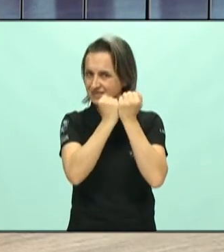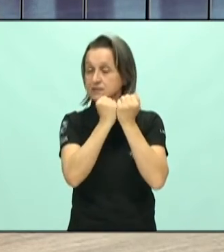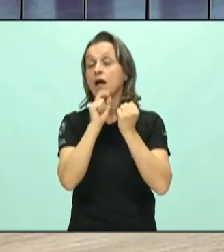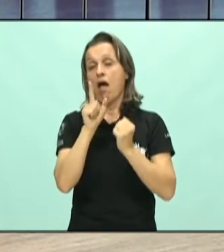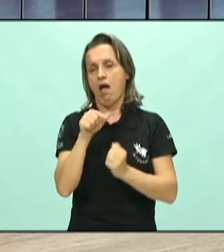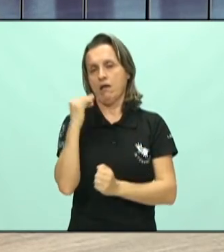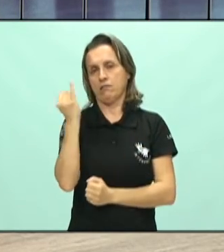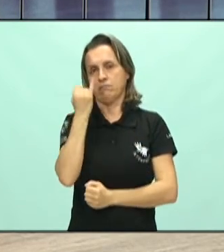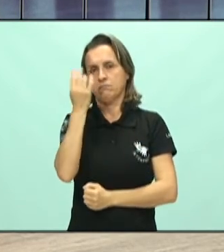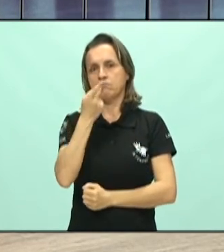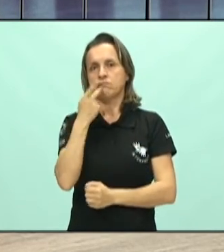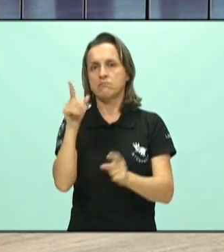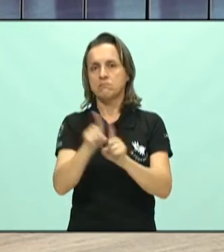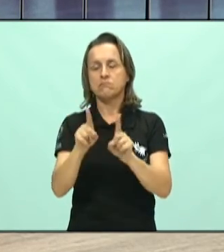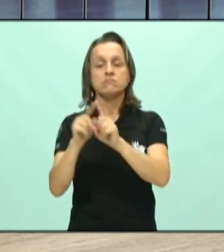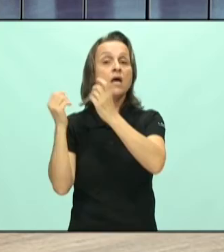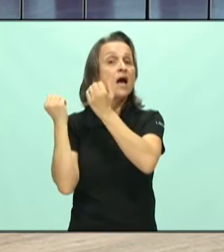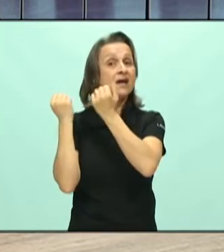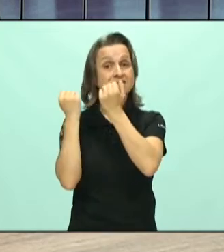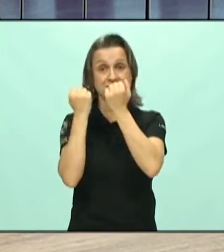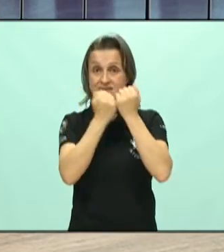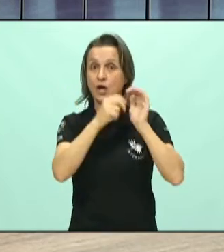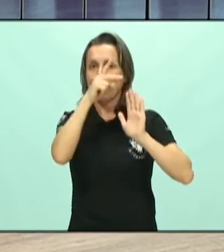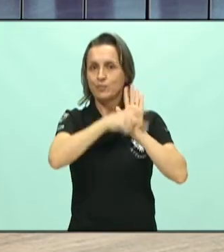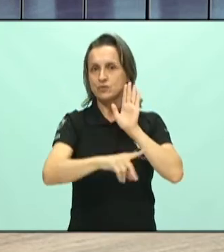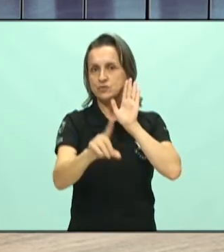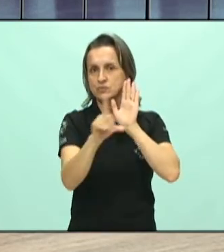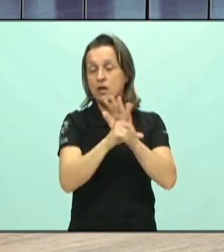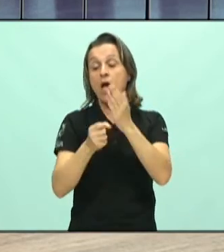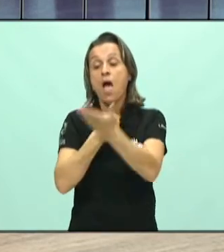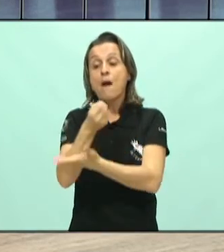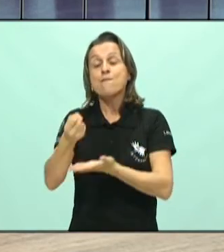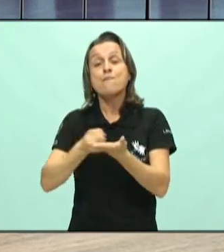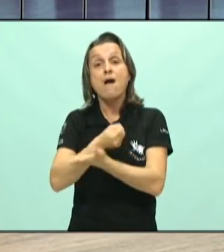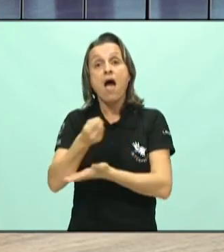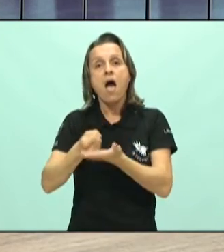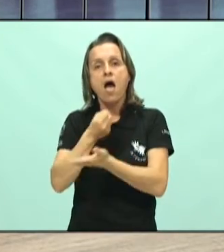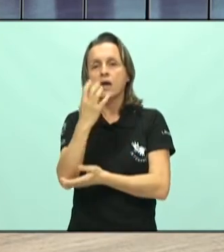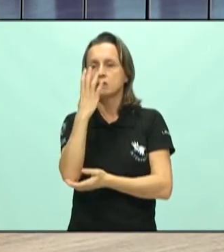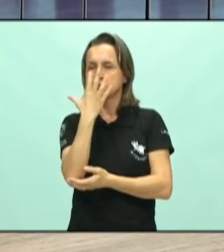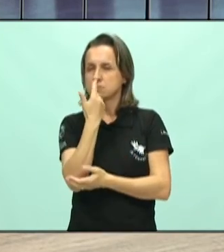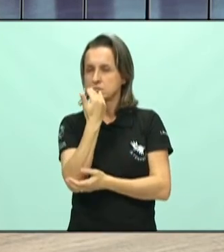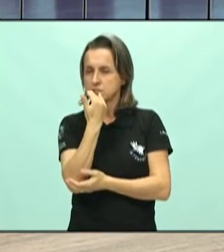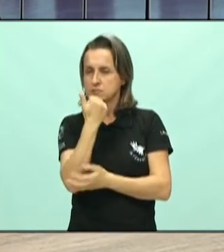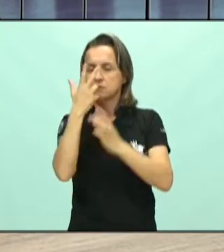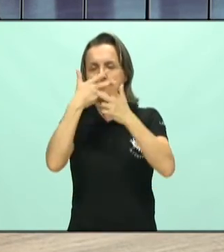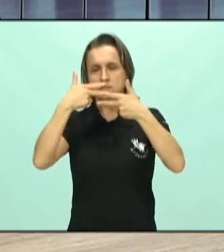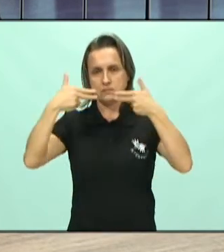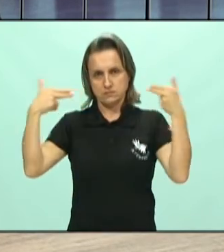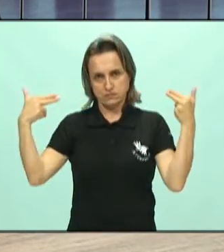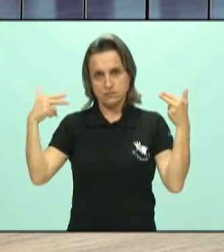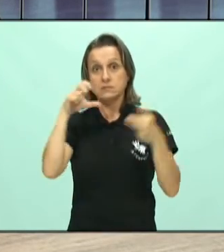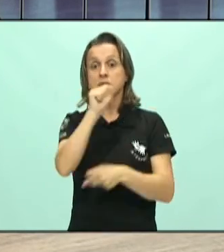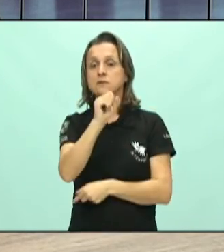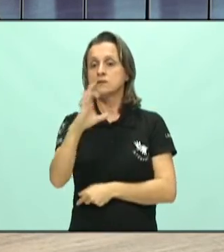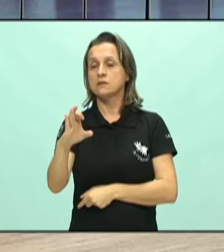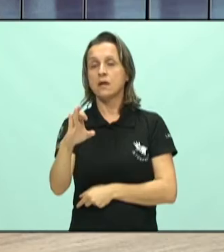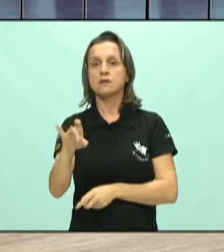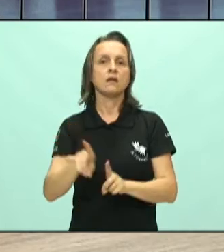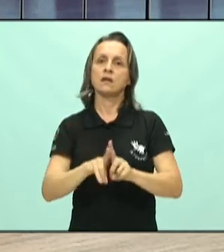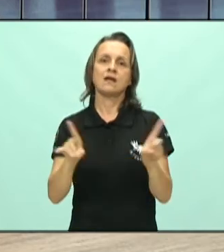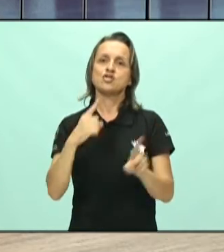milho, de acordo com o projeto de lei, o milho é a base da proteína animal, da alimentação da proteína animal. Santa Catarina também não